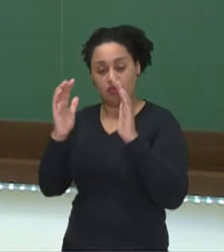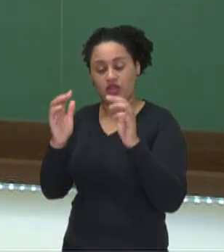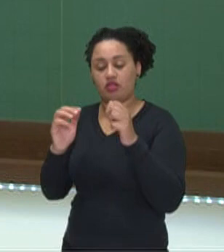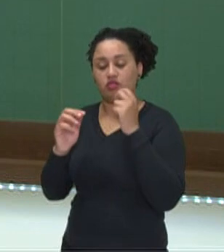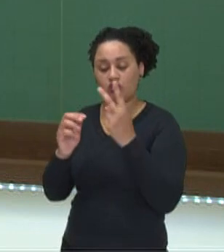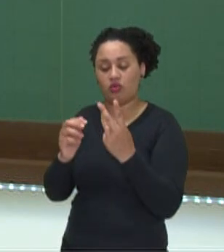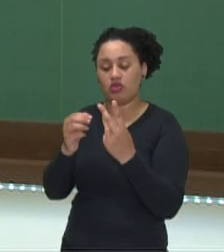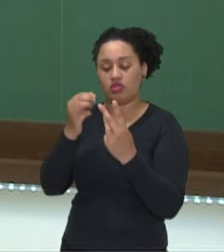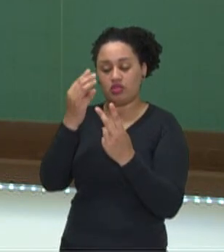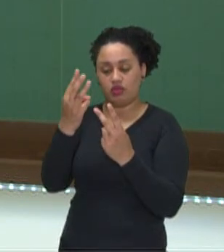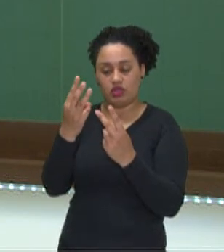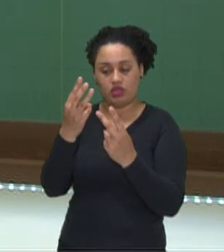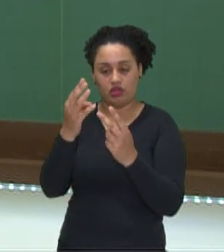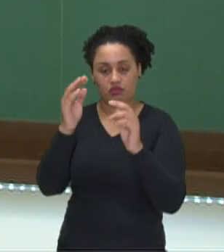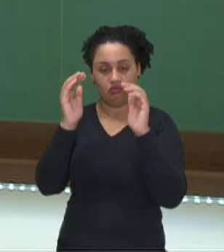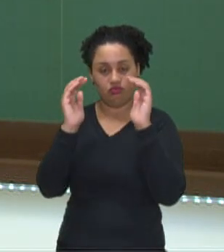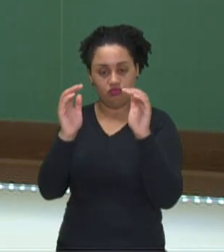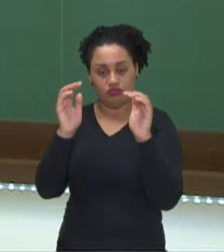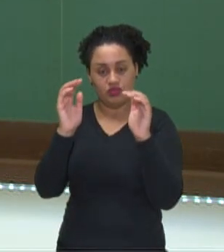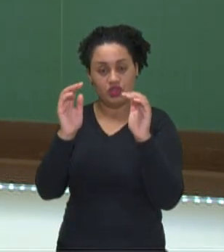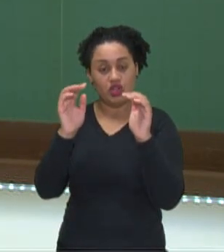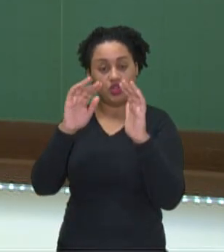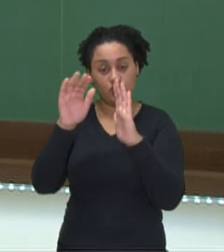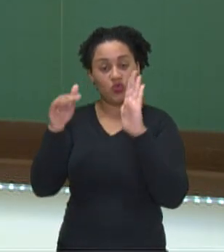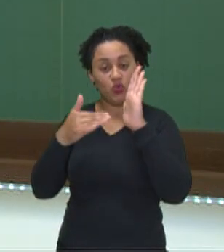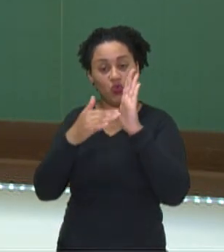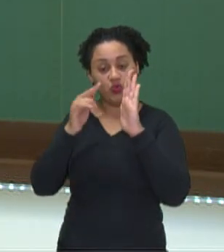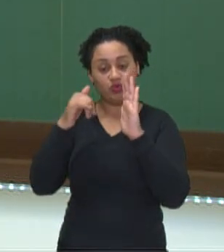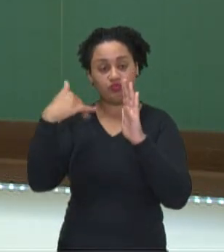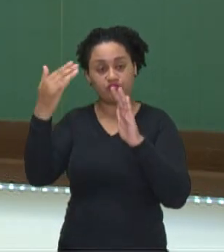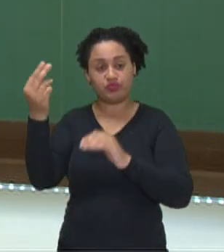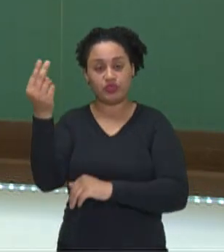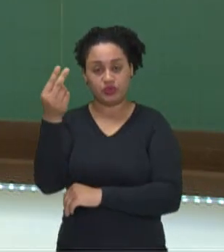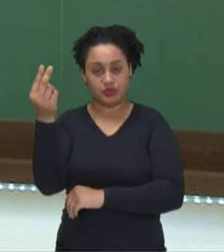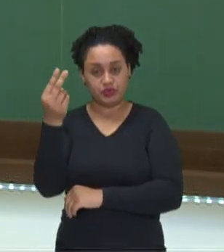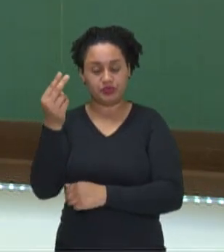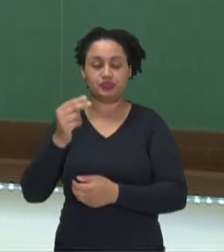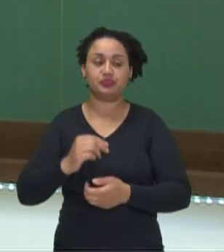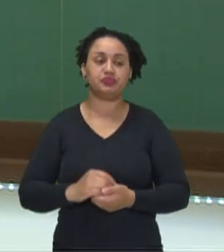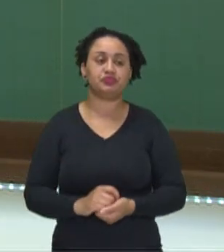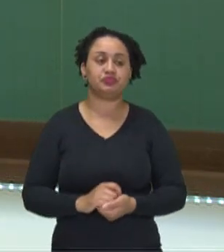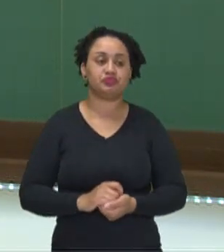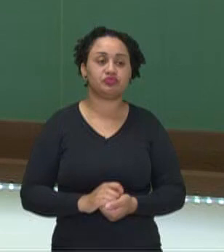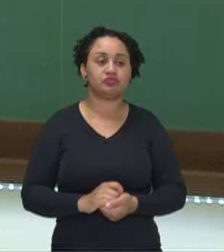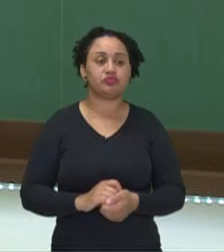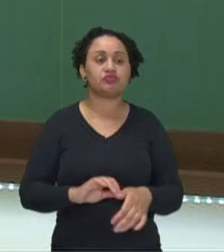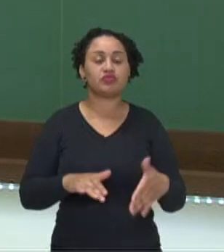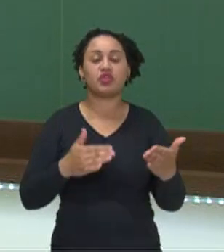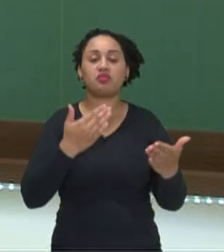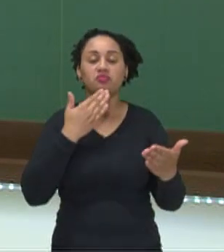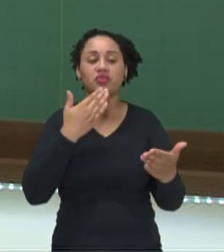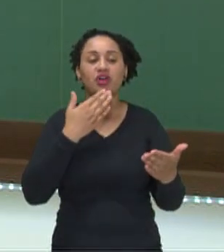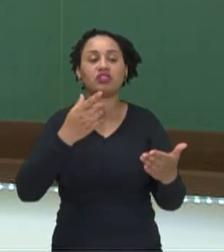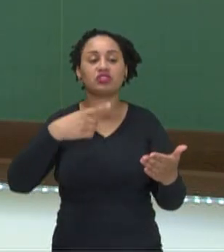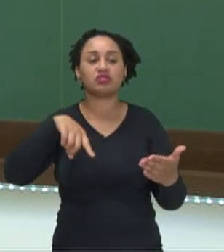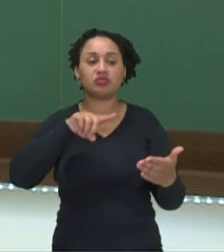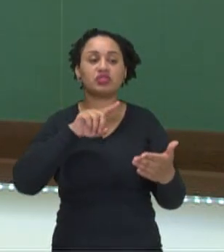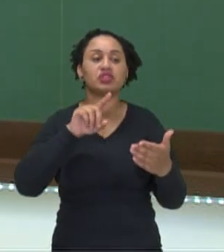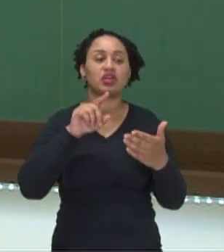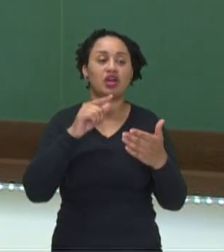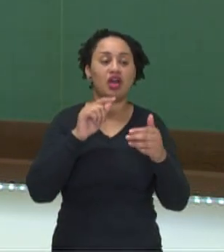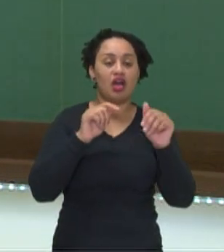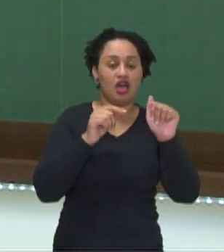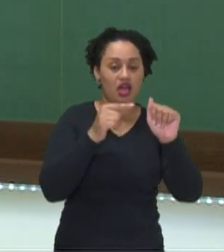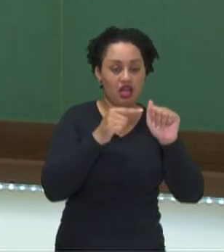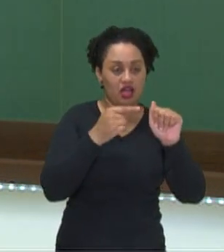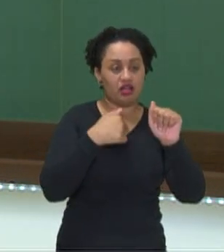elevado a 3 entre parênteses e tudo isso elevado à segunda potência. E ele pede para você, na